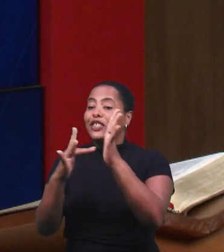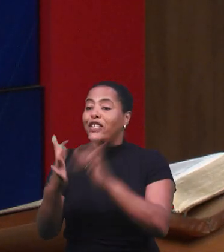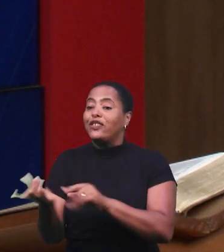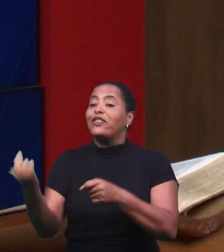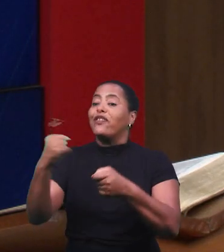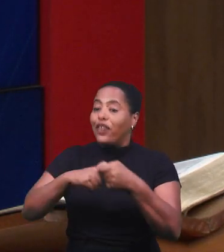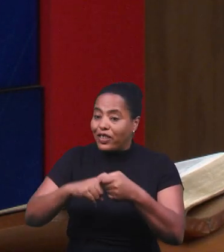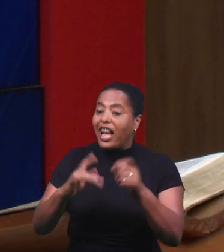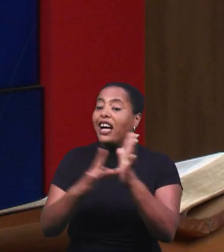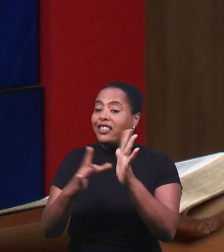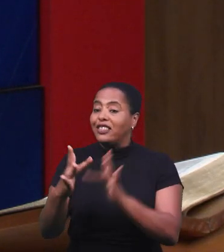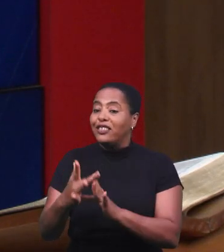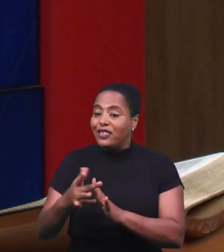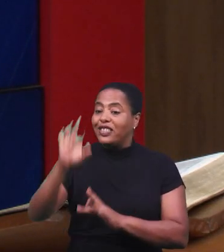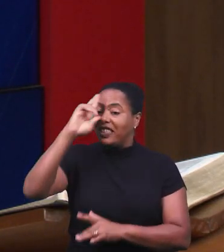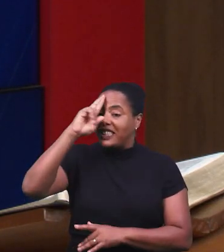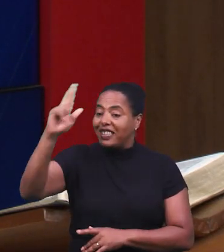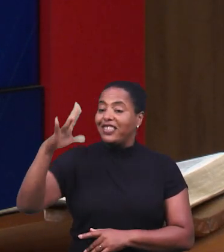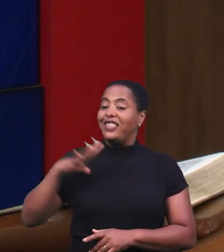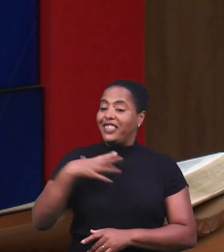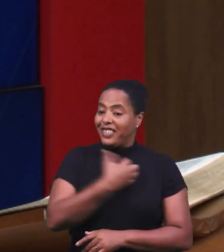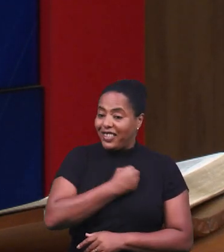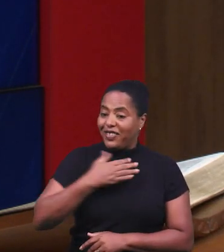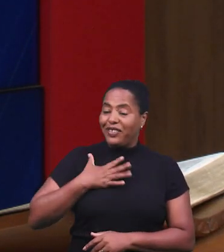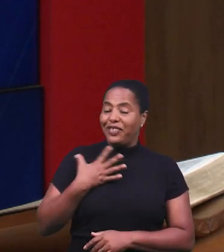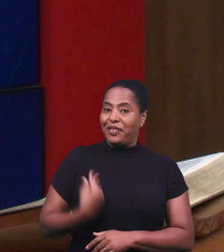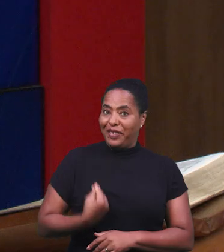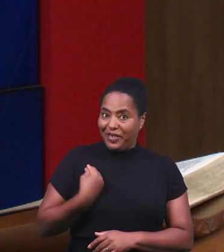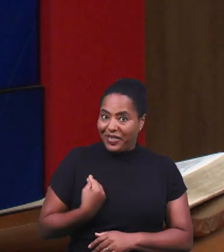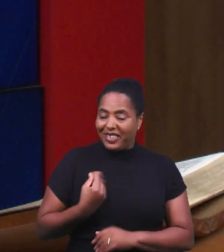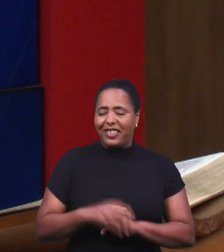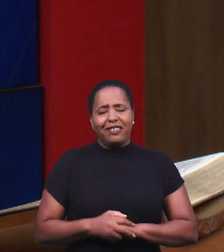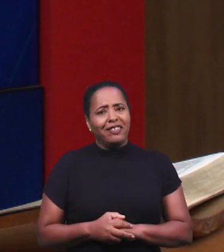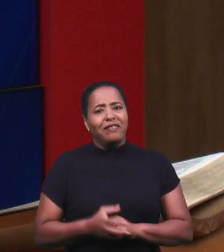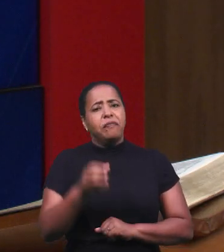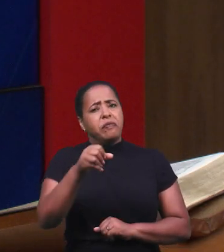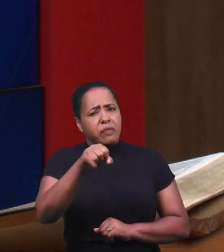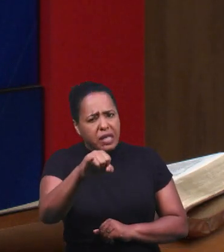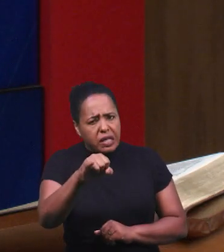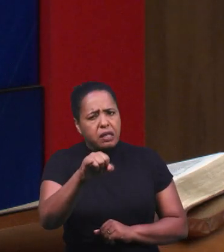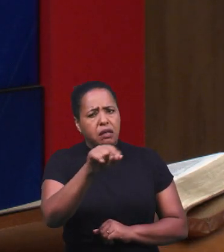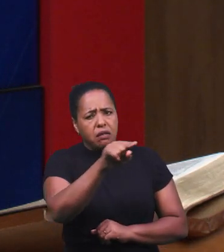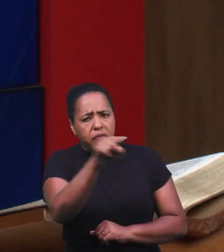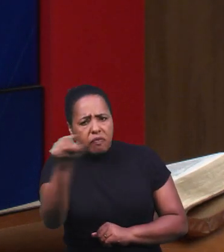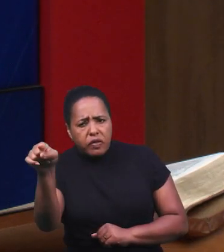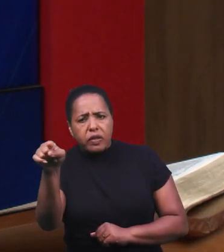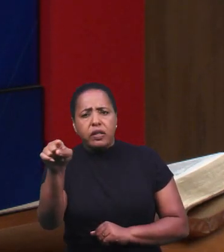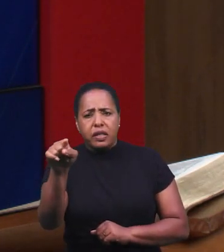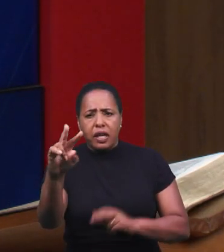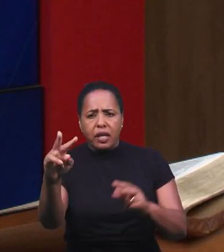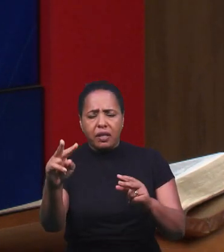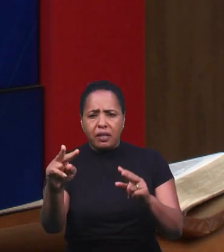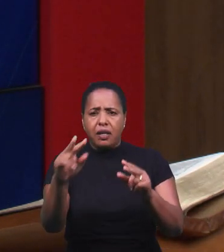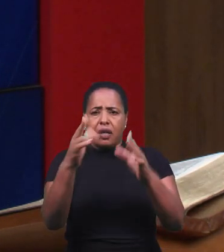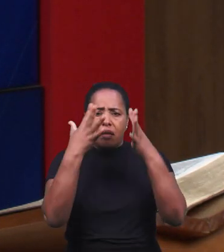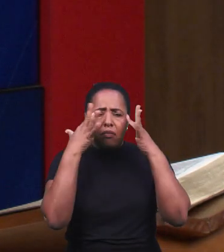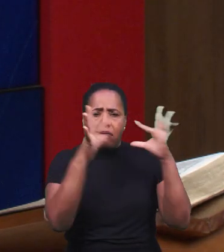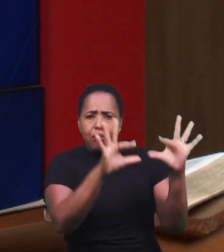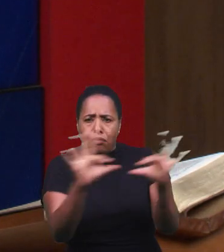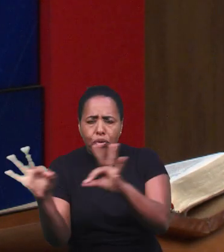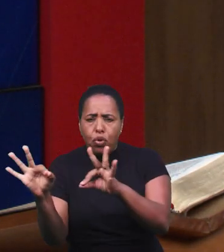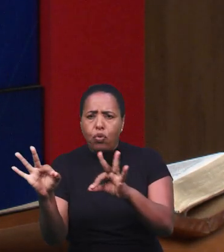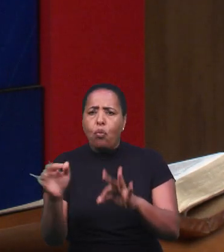meu Salvador. Se, porventura, alguém que esteja assistindo esse culto não seja